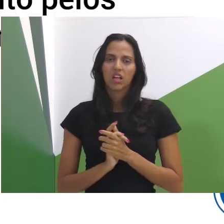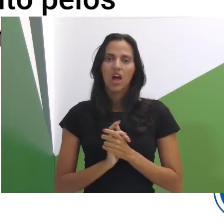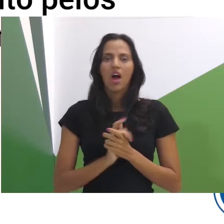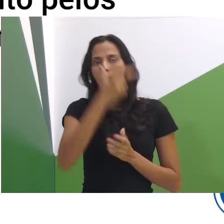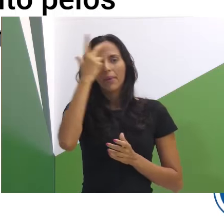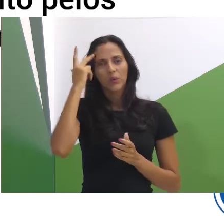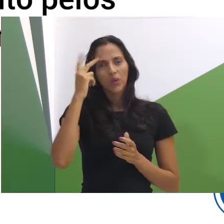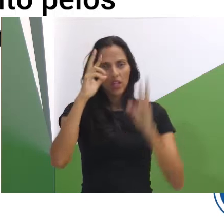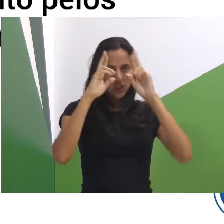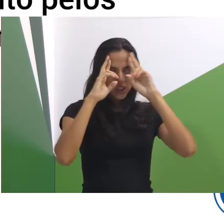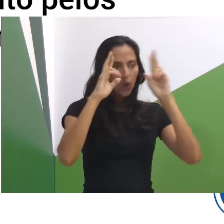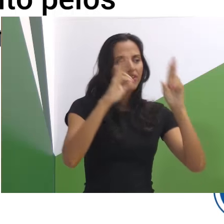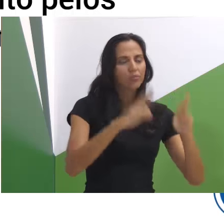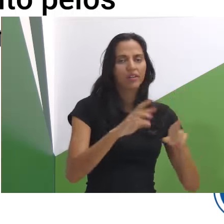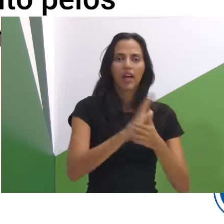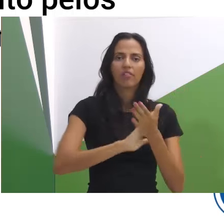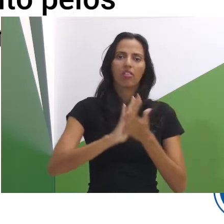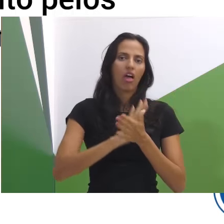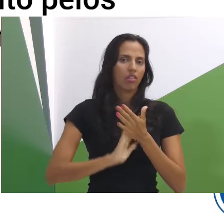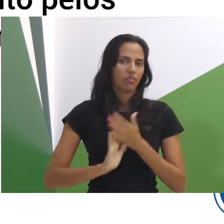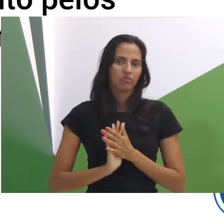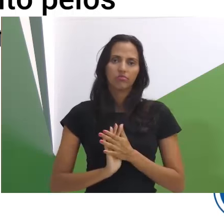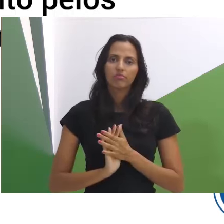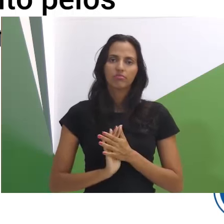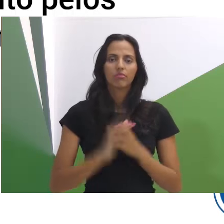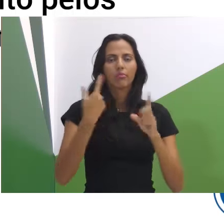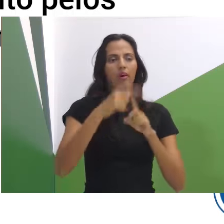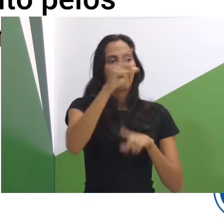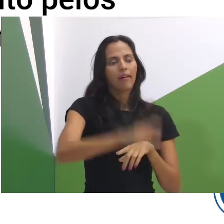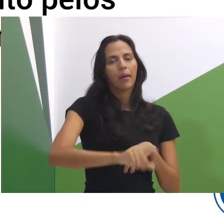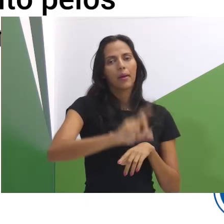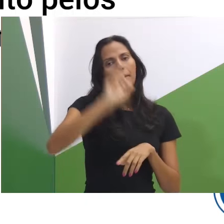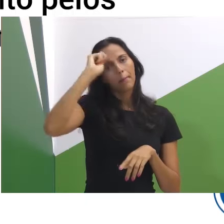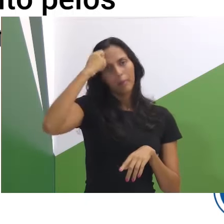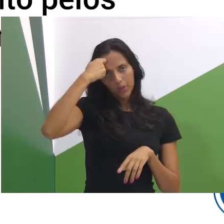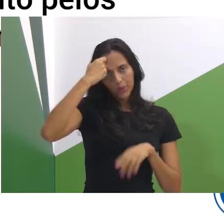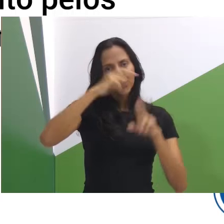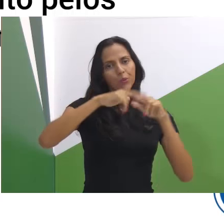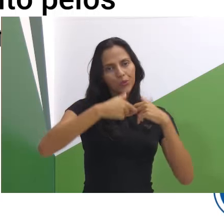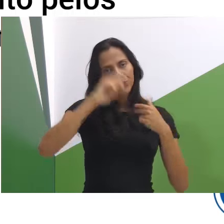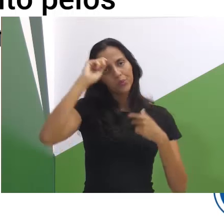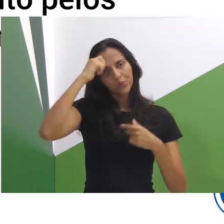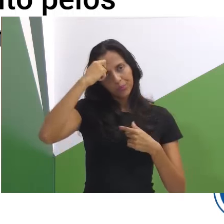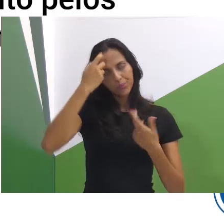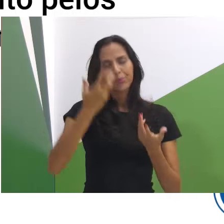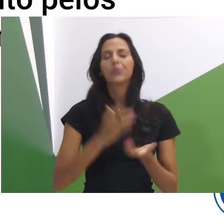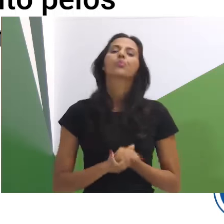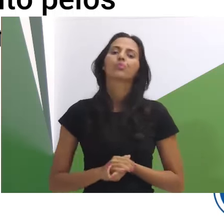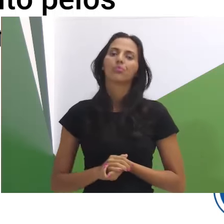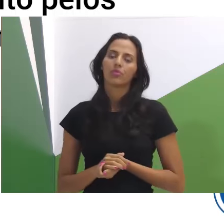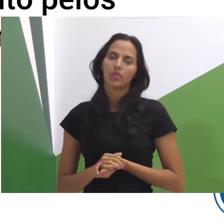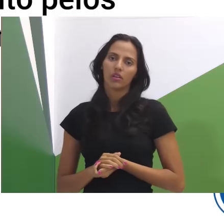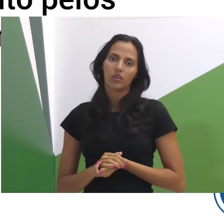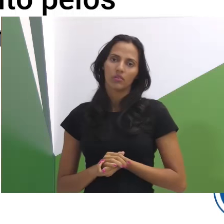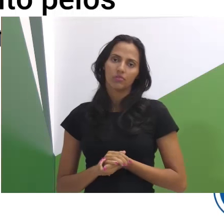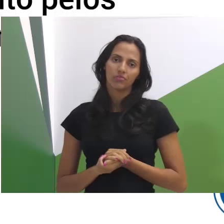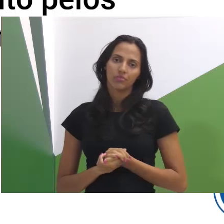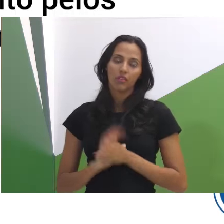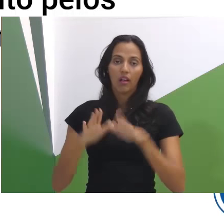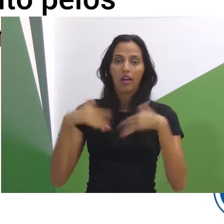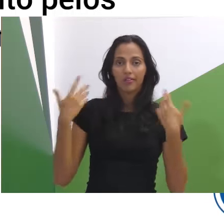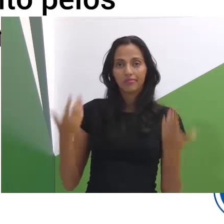serviços como sapateiros, barbeiros, vendedores, ambulantes e carregadores. E eles iriam doar parte do